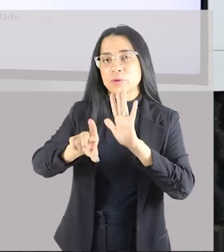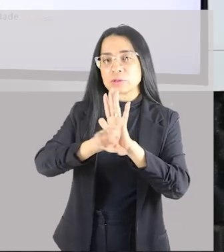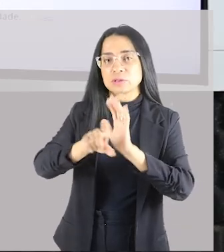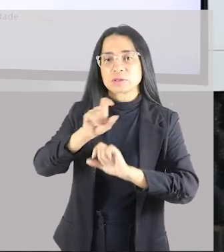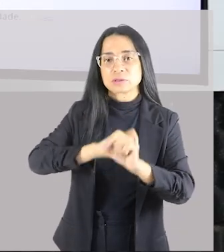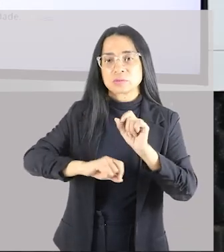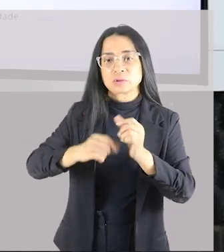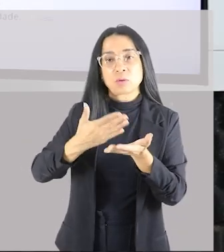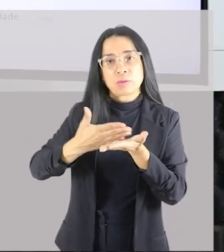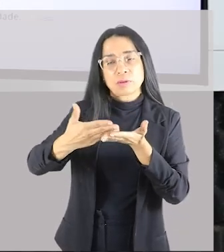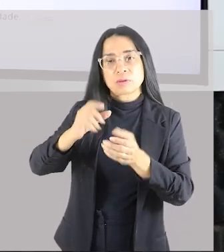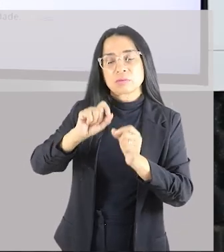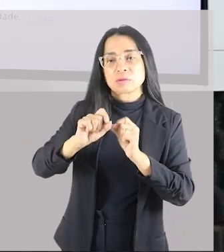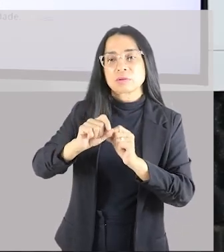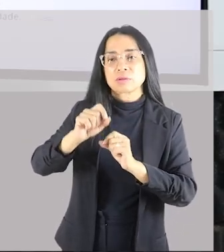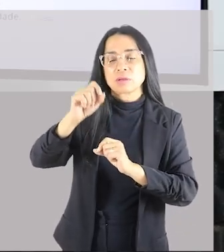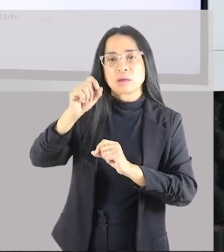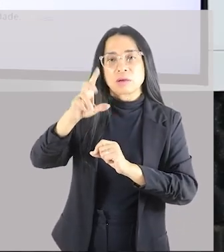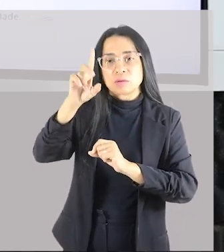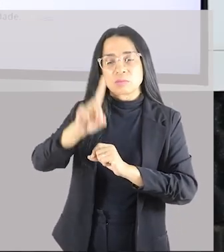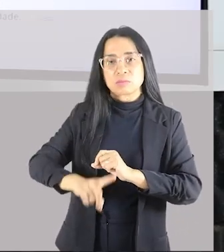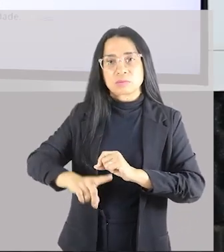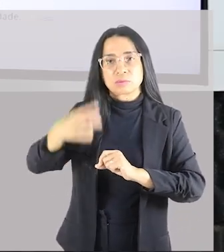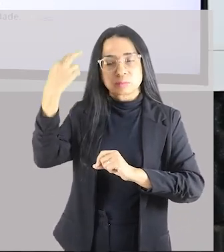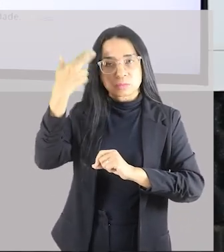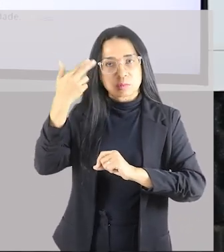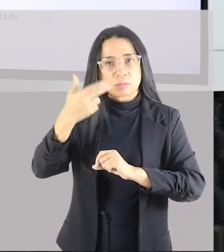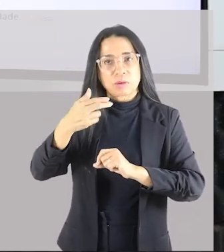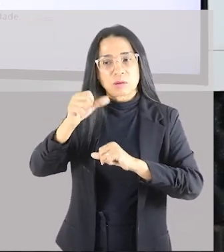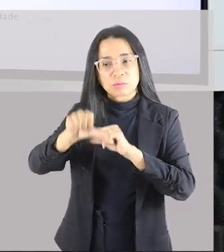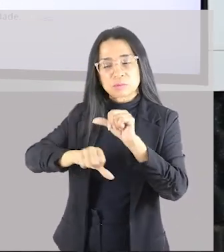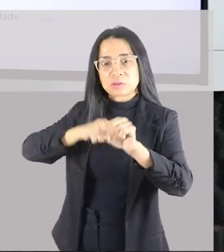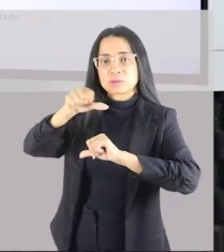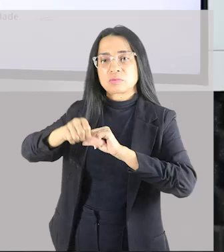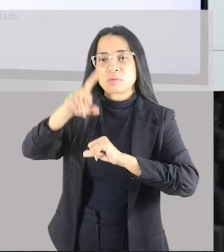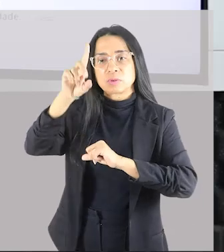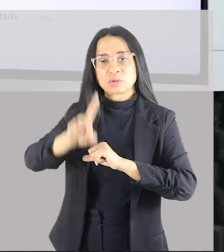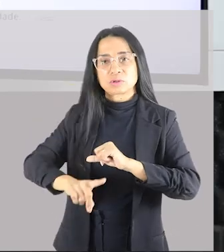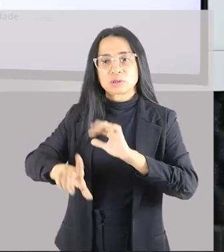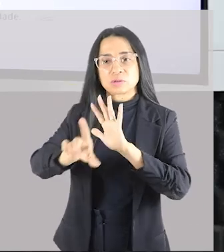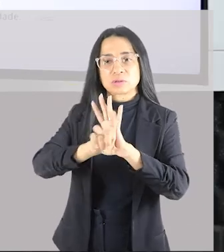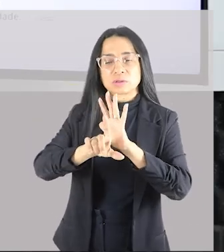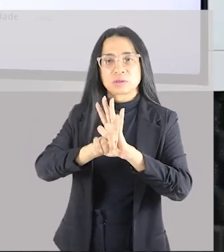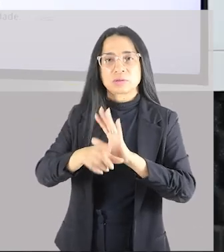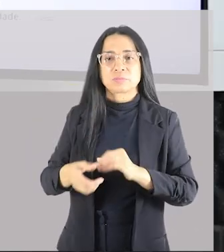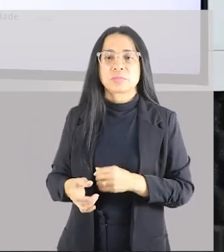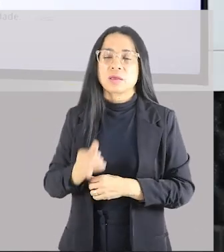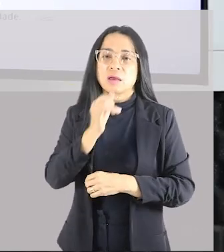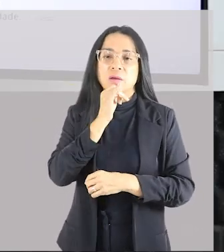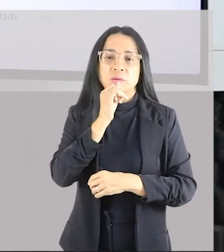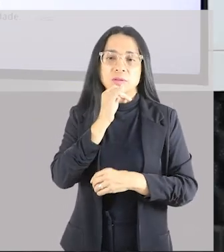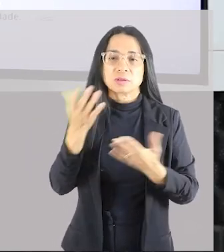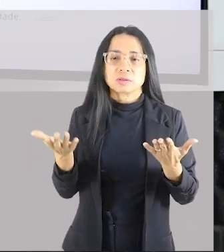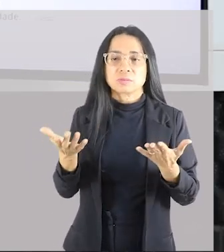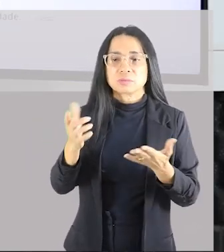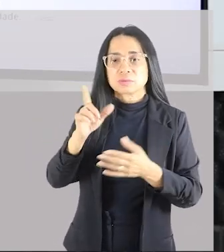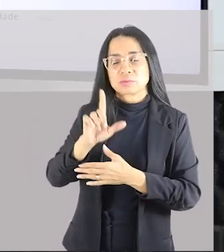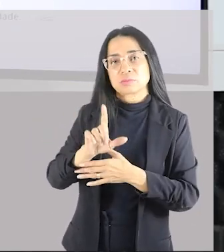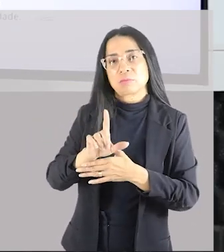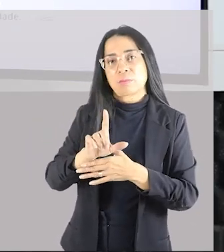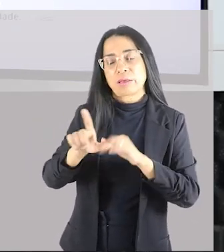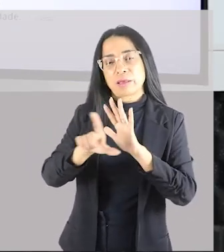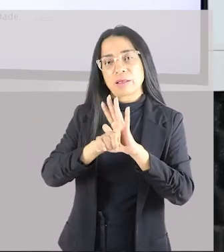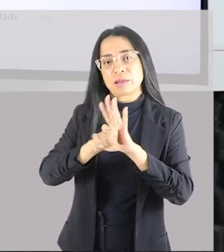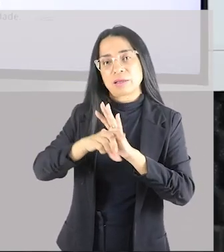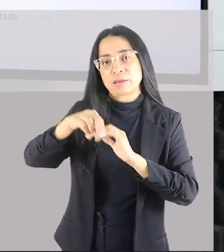esse direito que é natural passa a ser direito positivado. Vou falar aqui um exemplo da lei extraordinária, Lei Maria da Penha, que é uma das